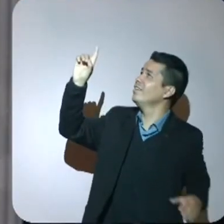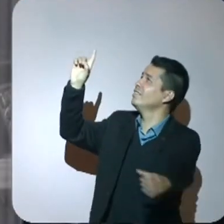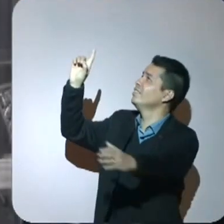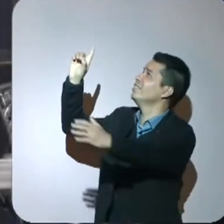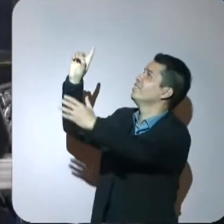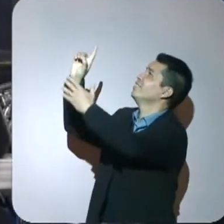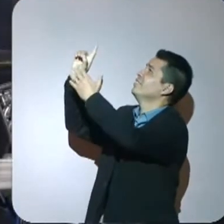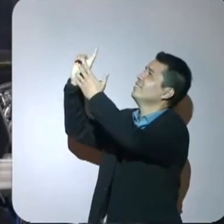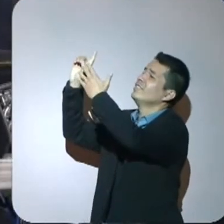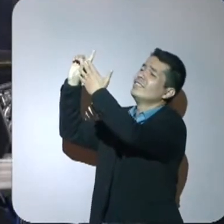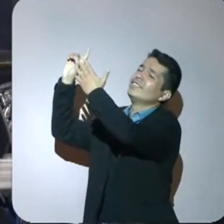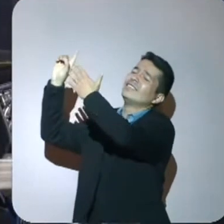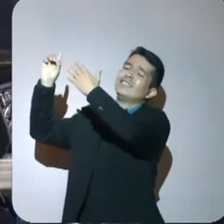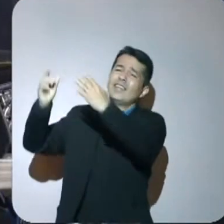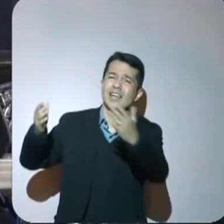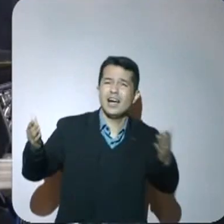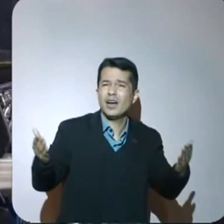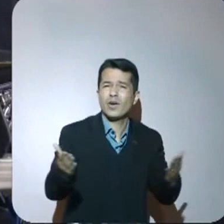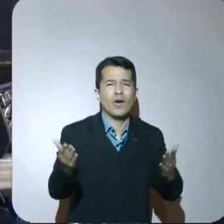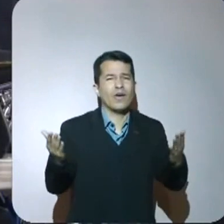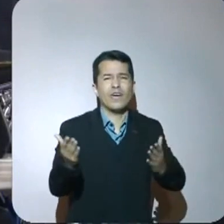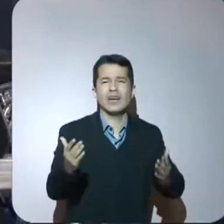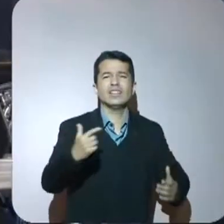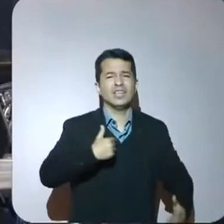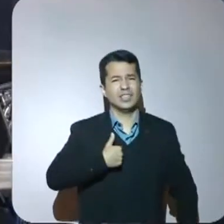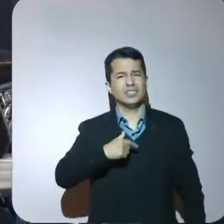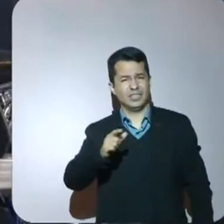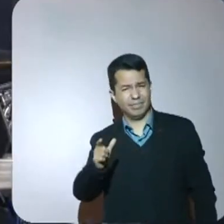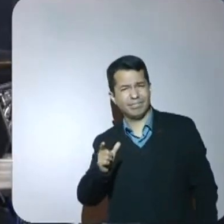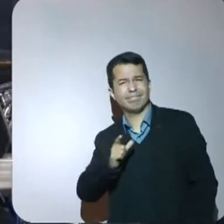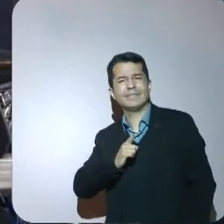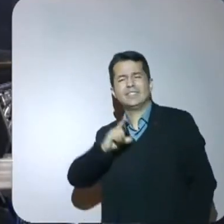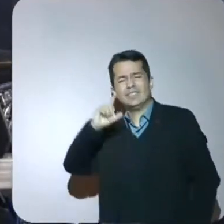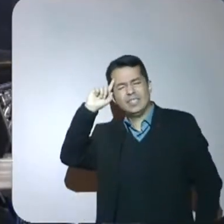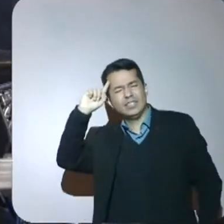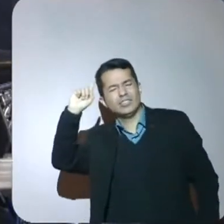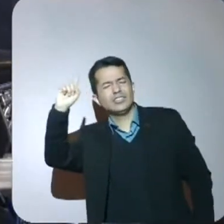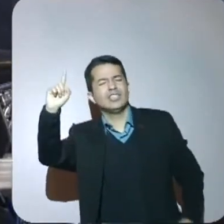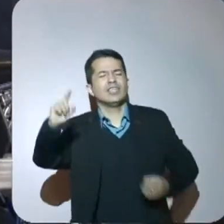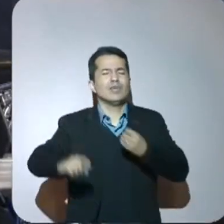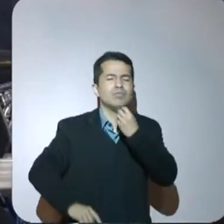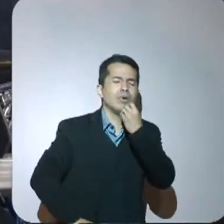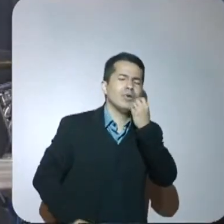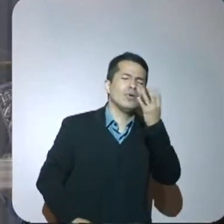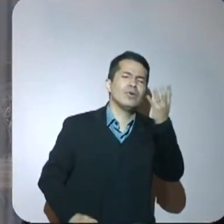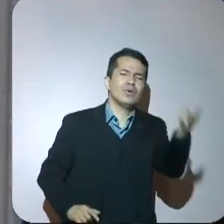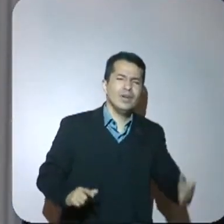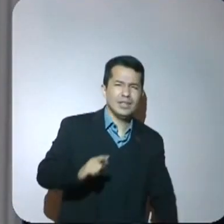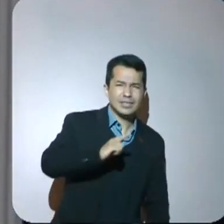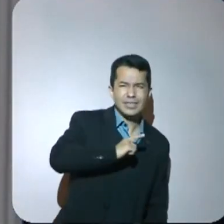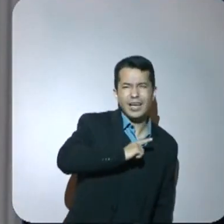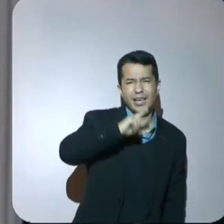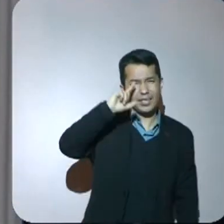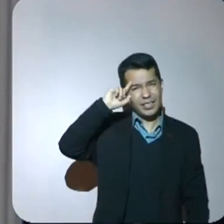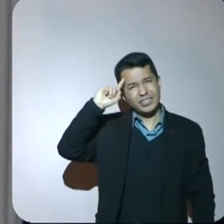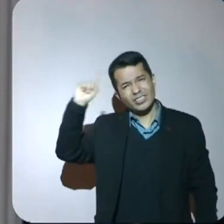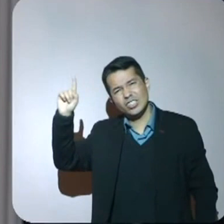aqui, sendo meus dias bons, ou se